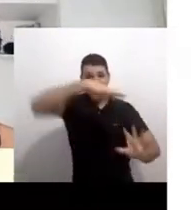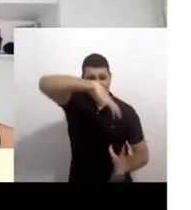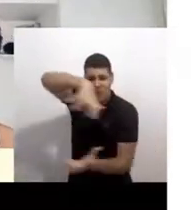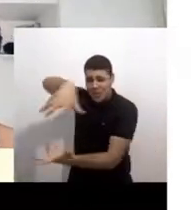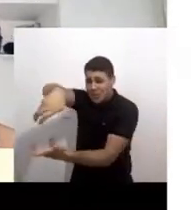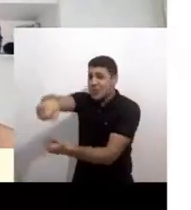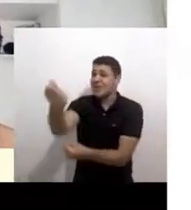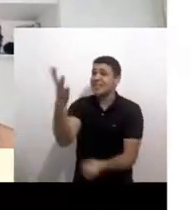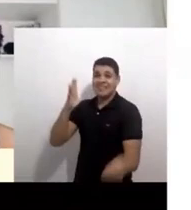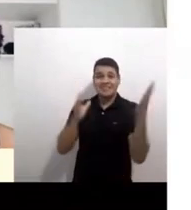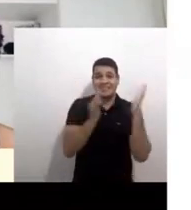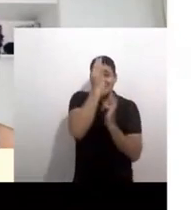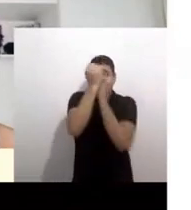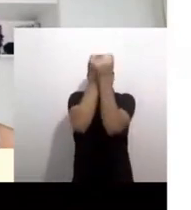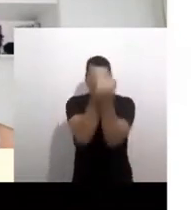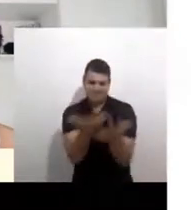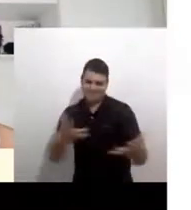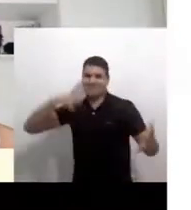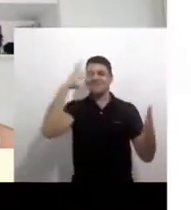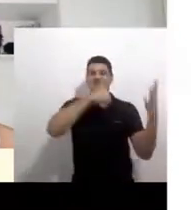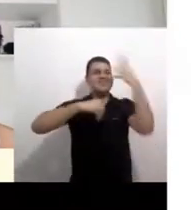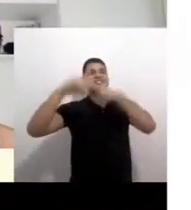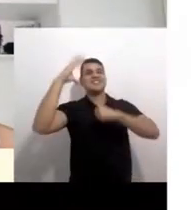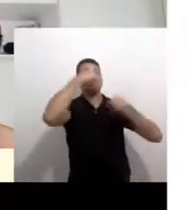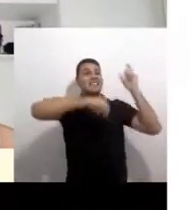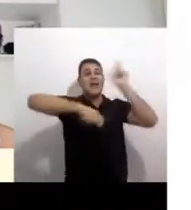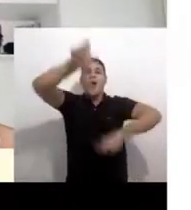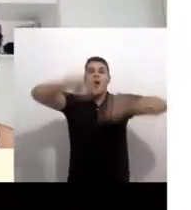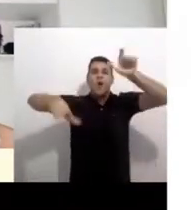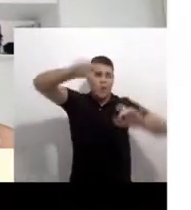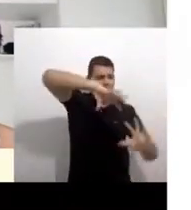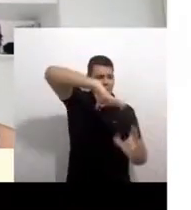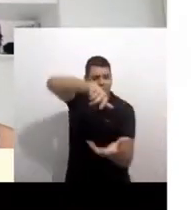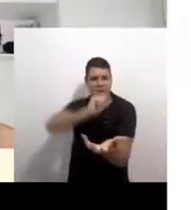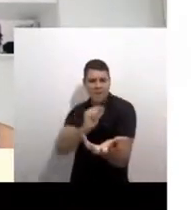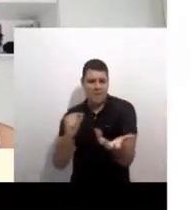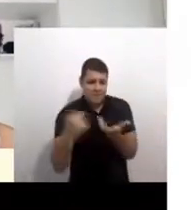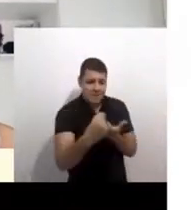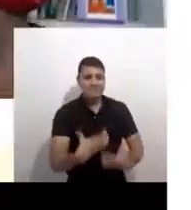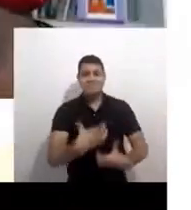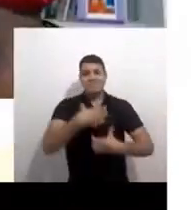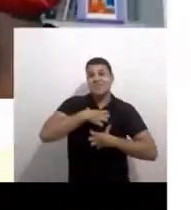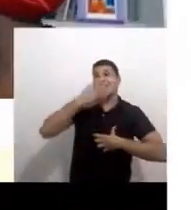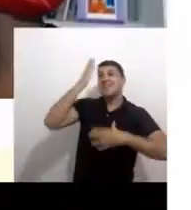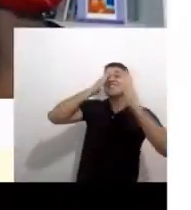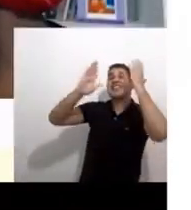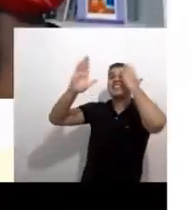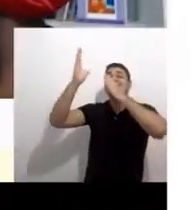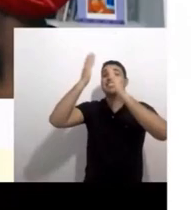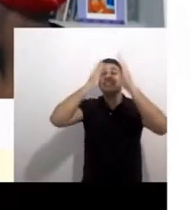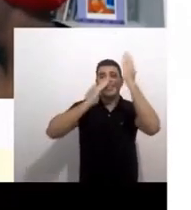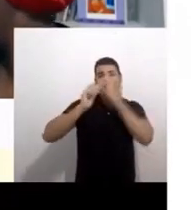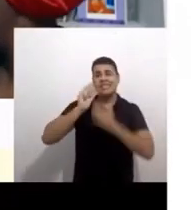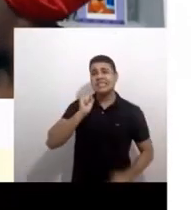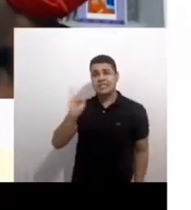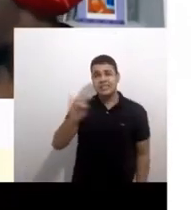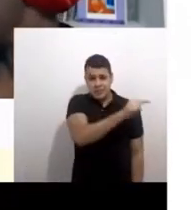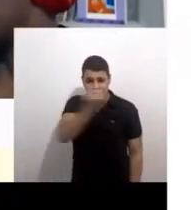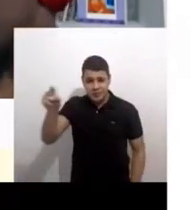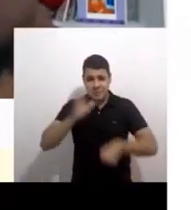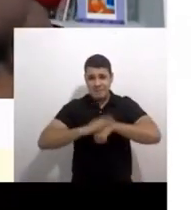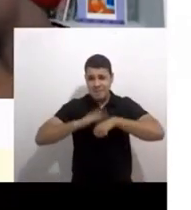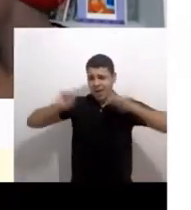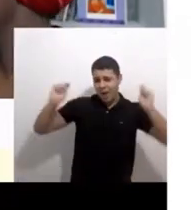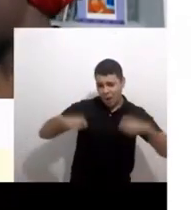que fazer um emprego feliz se você é